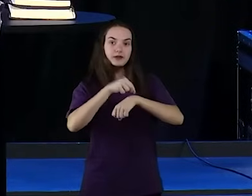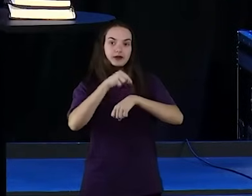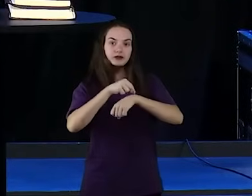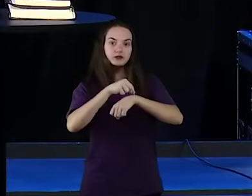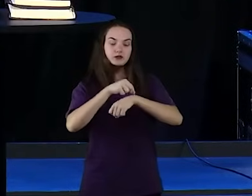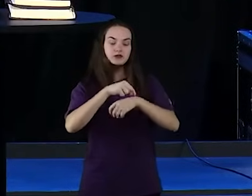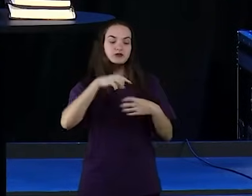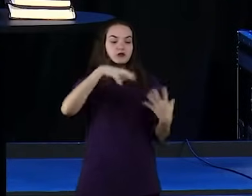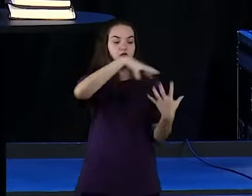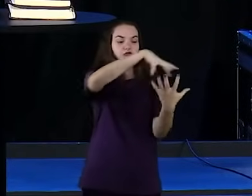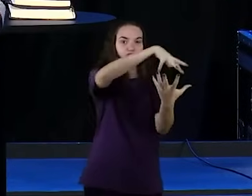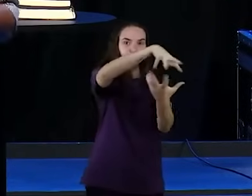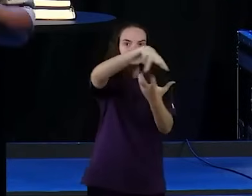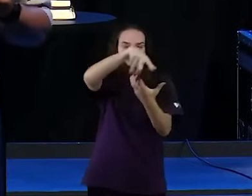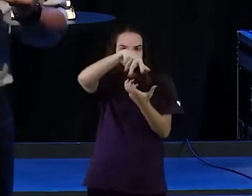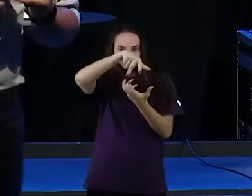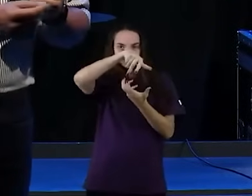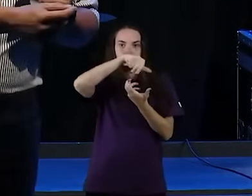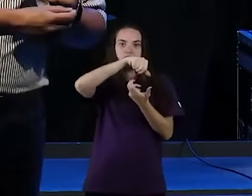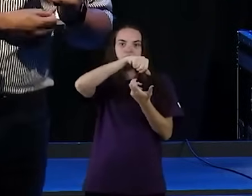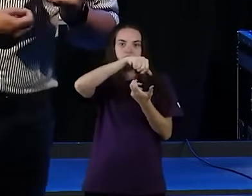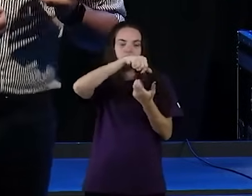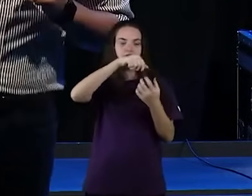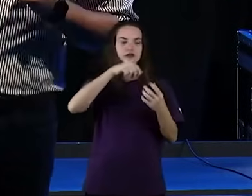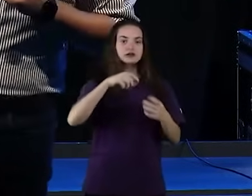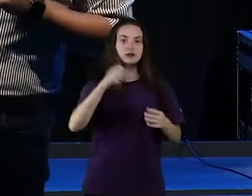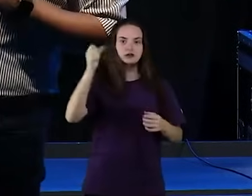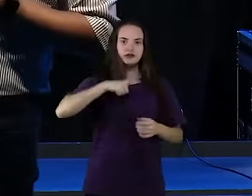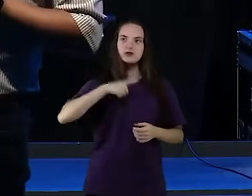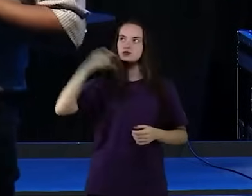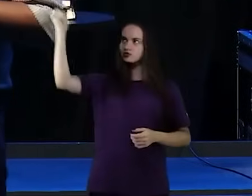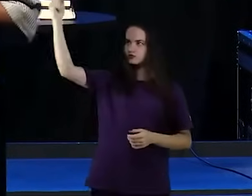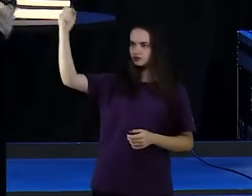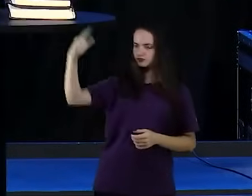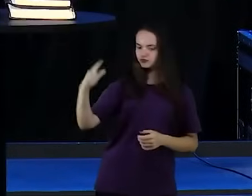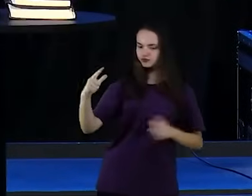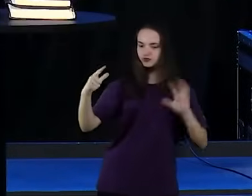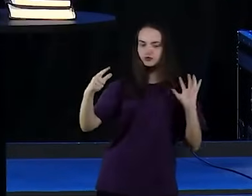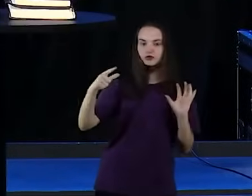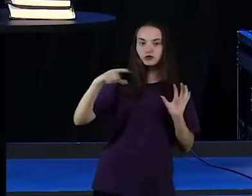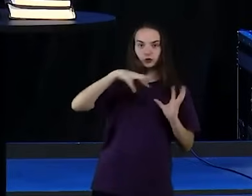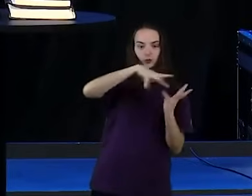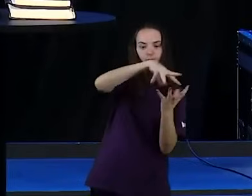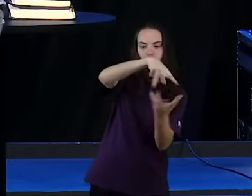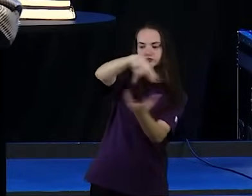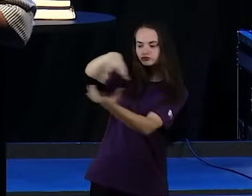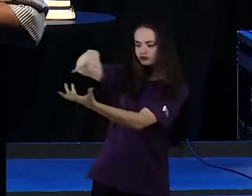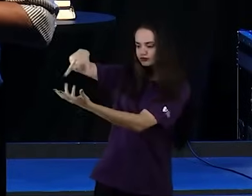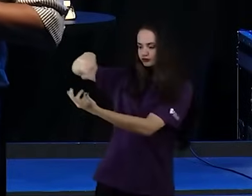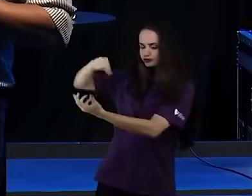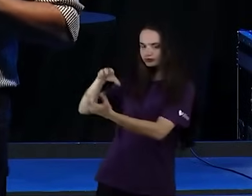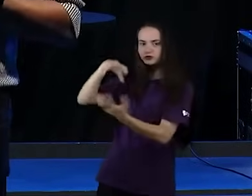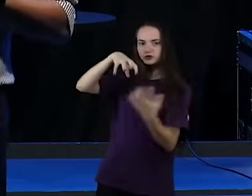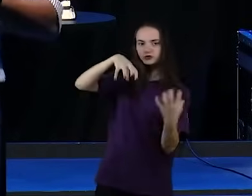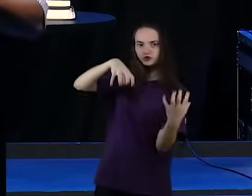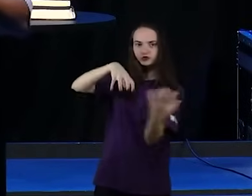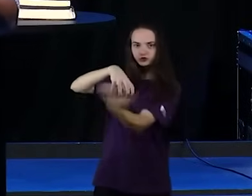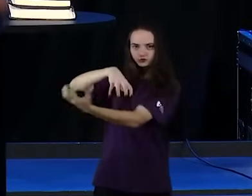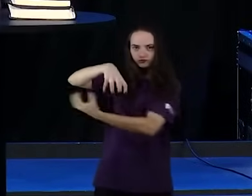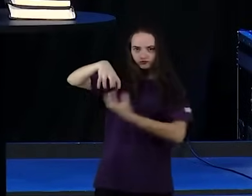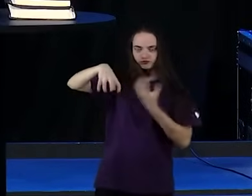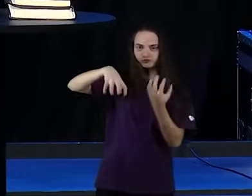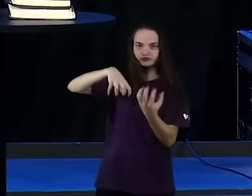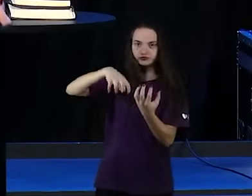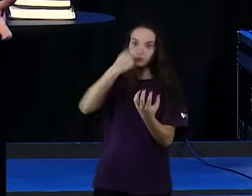nessa galáxia ele faz um giro entorno do Sol é um ano só que a